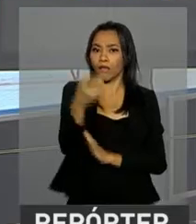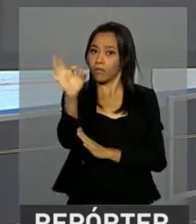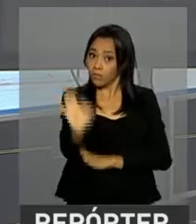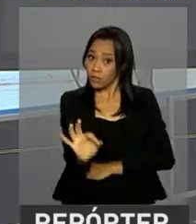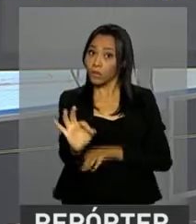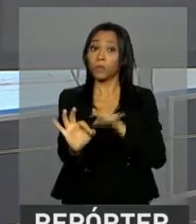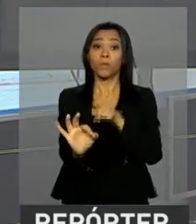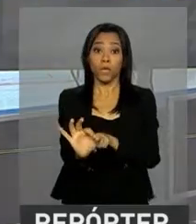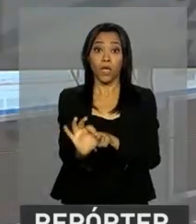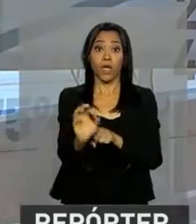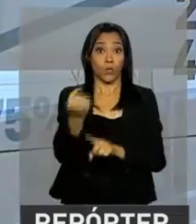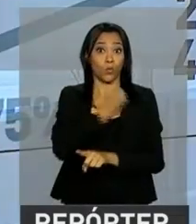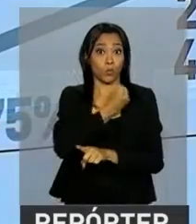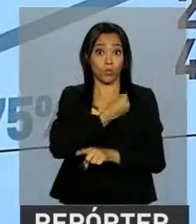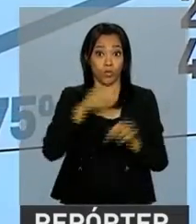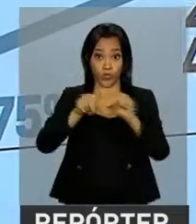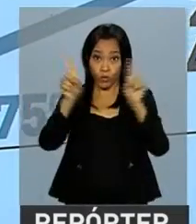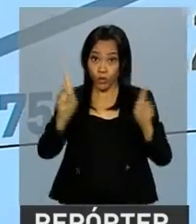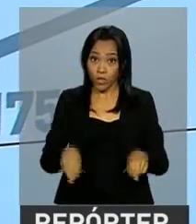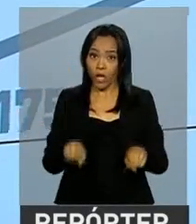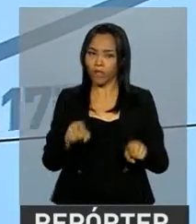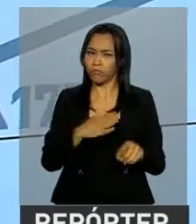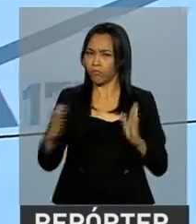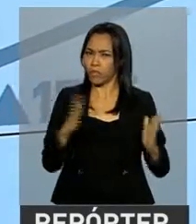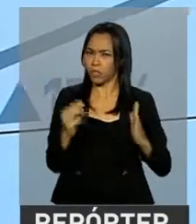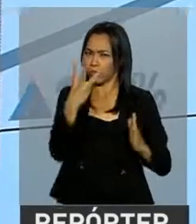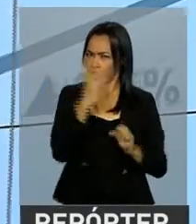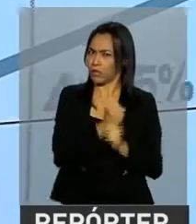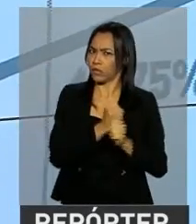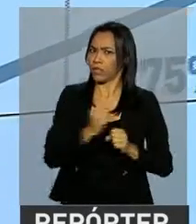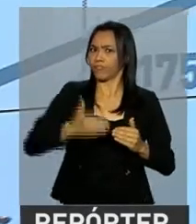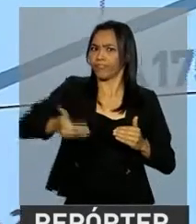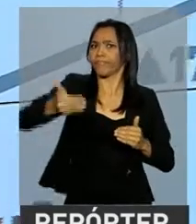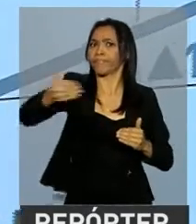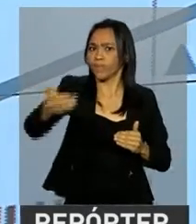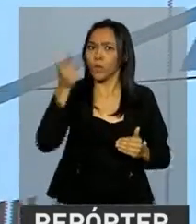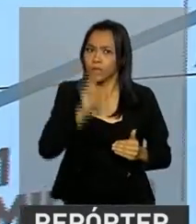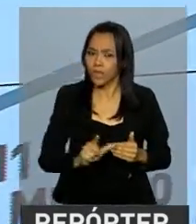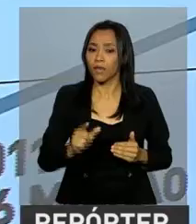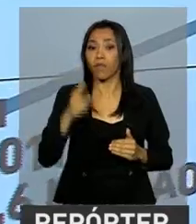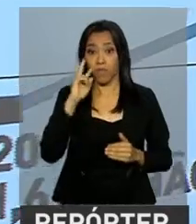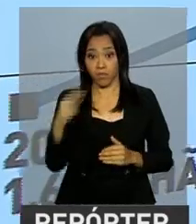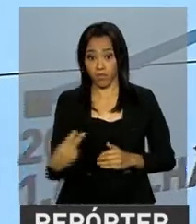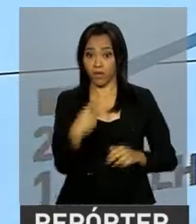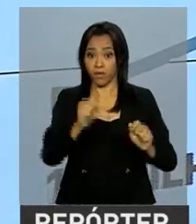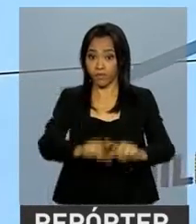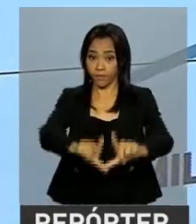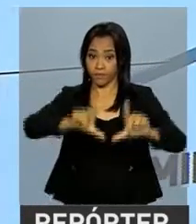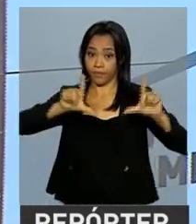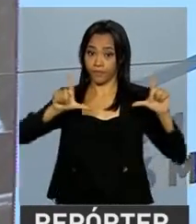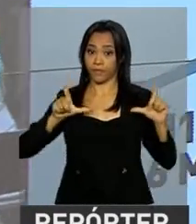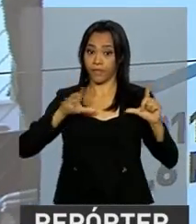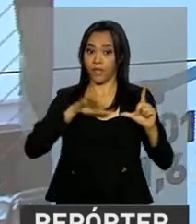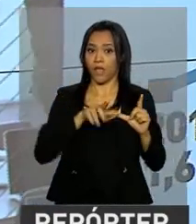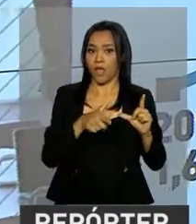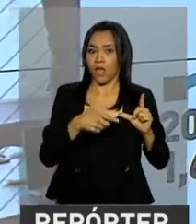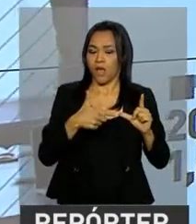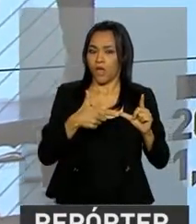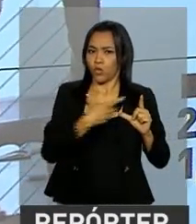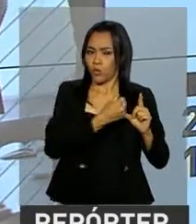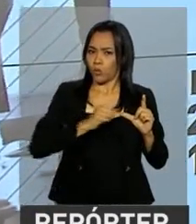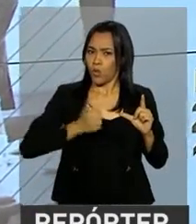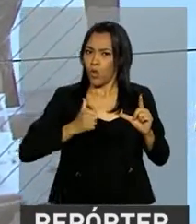o número de funcionários por três anos seguidos vamos ver os números que estão aqui no telão olha de 2011 para